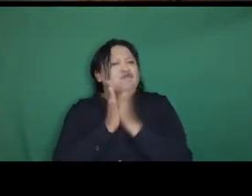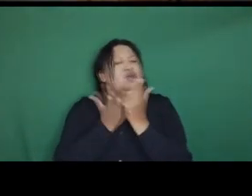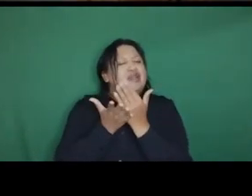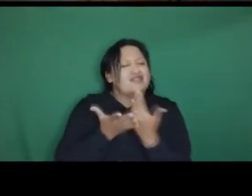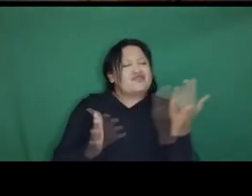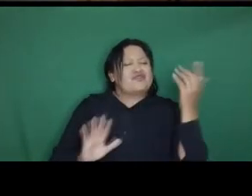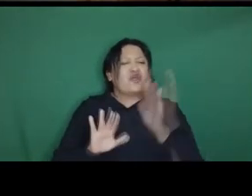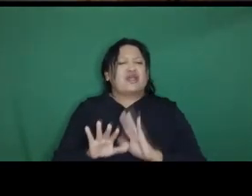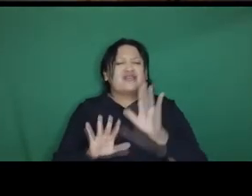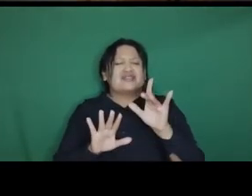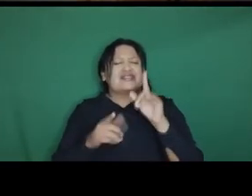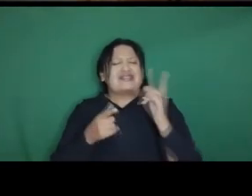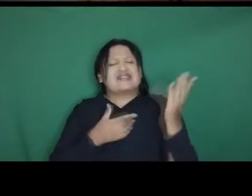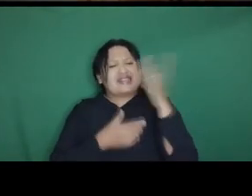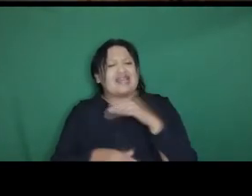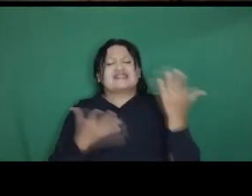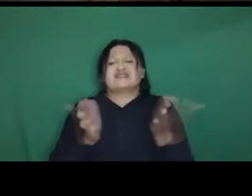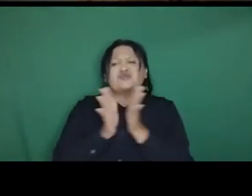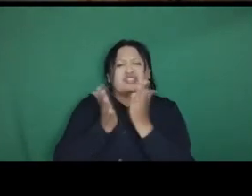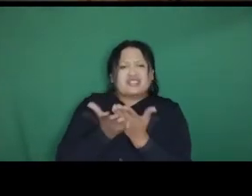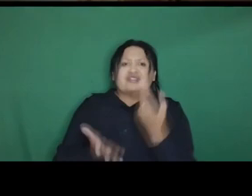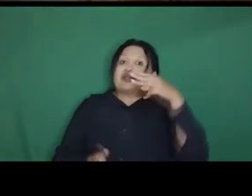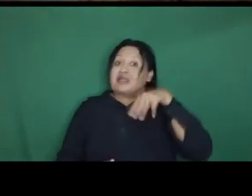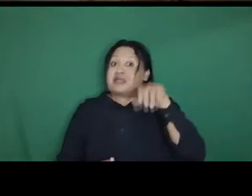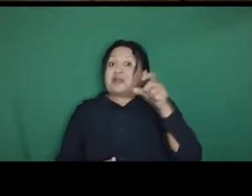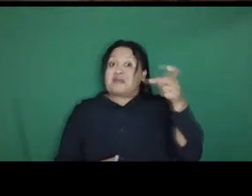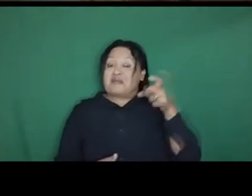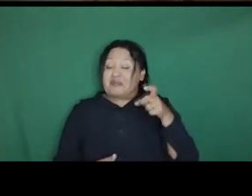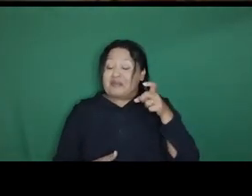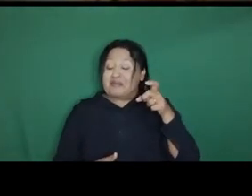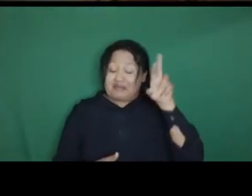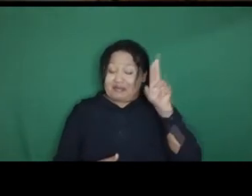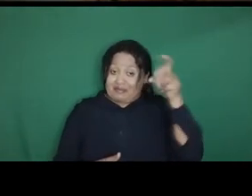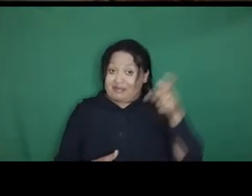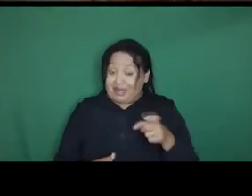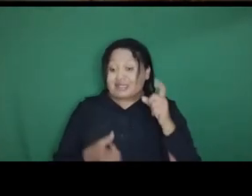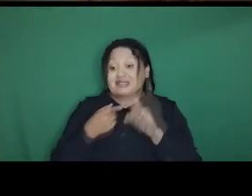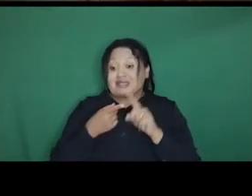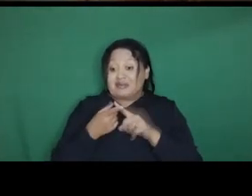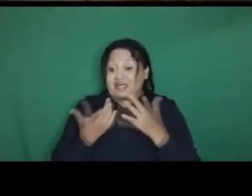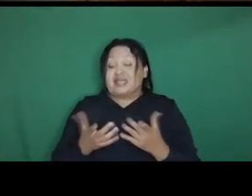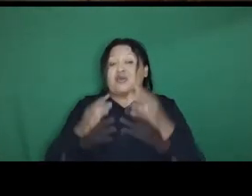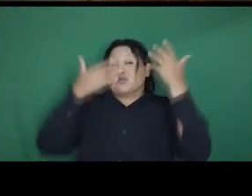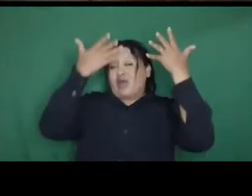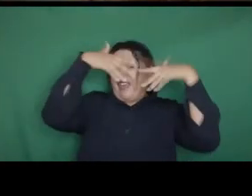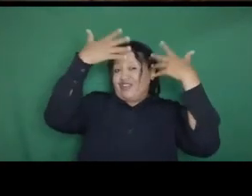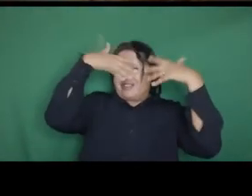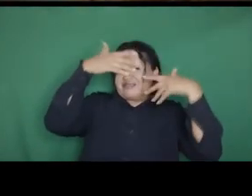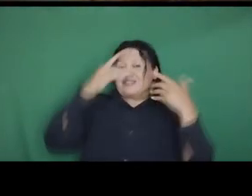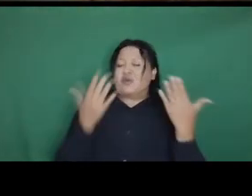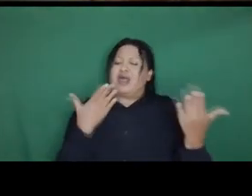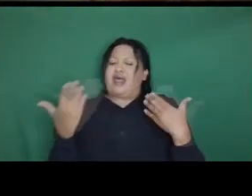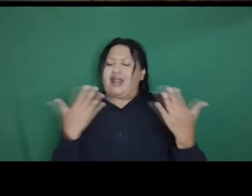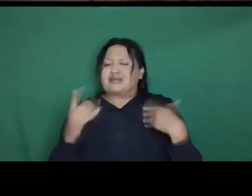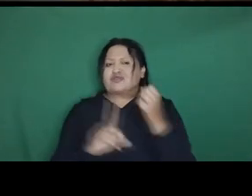o livro Um Toque de clássicos Ela traz as obras de Marx Durkheim e Weber tá E aí a questão nos pede que ao